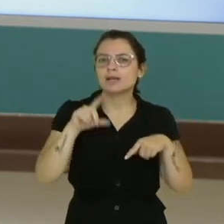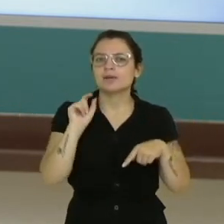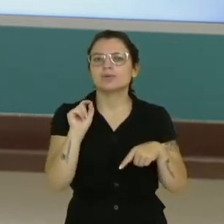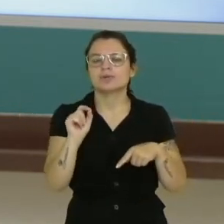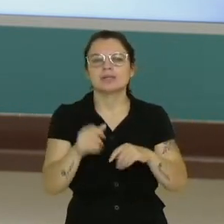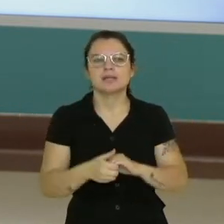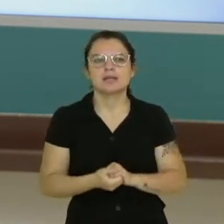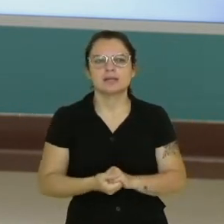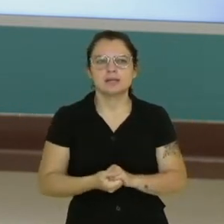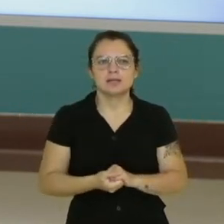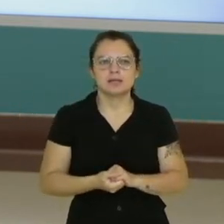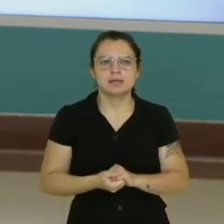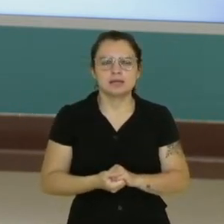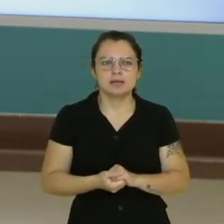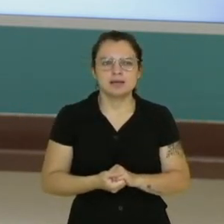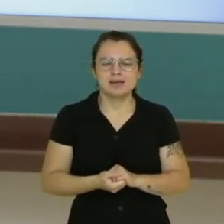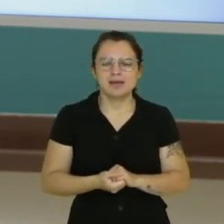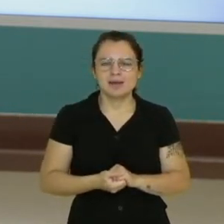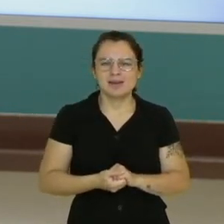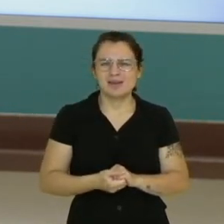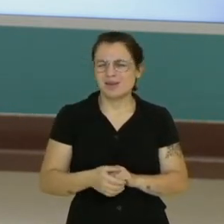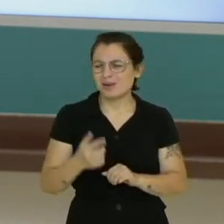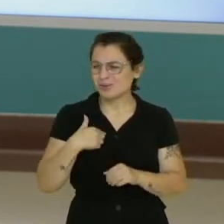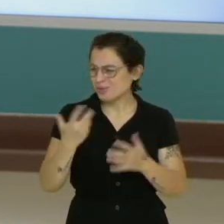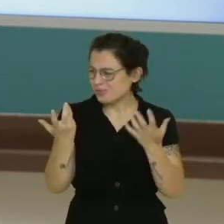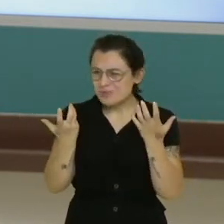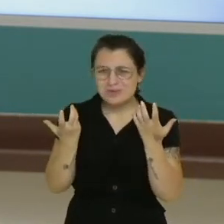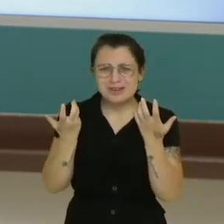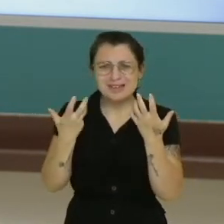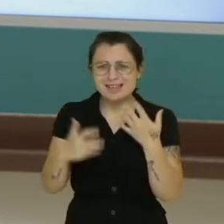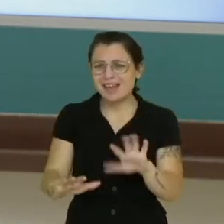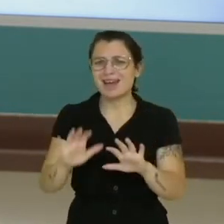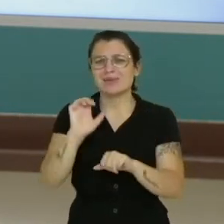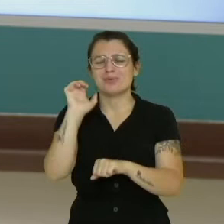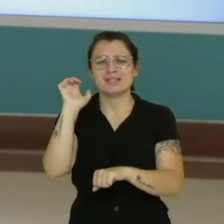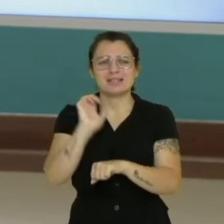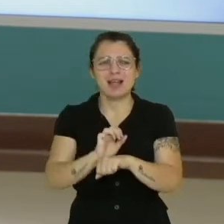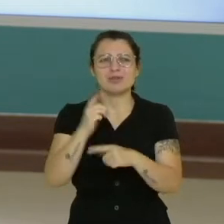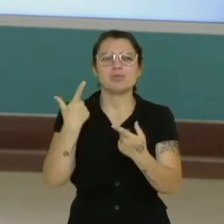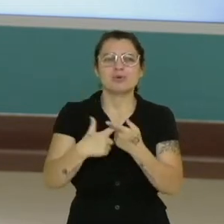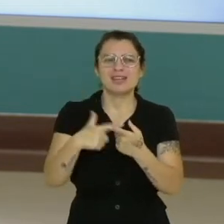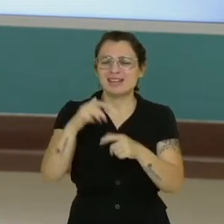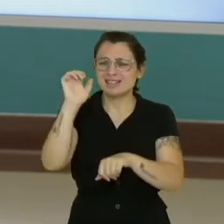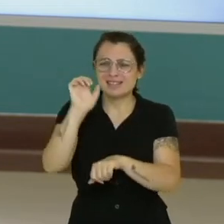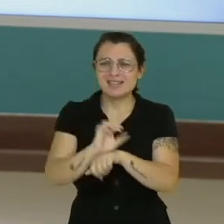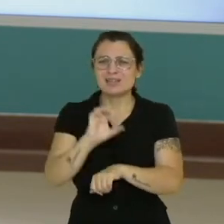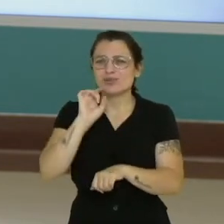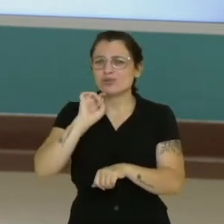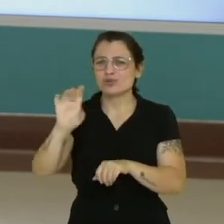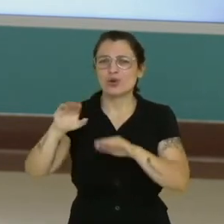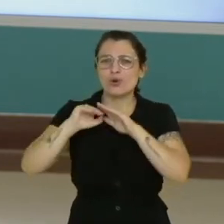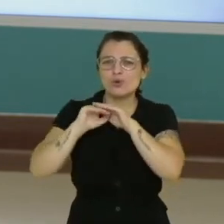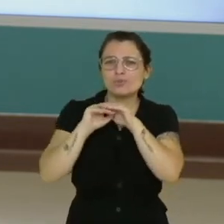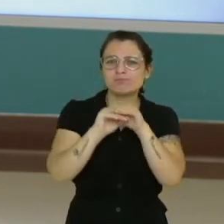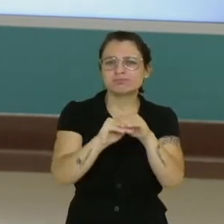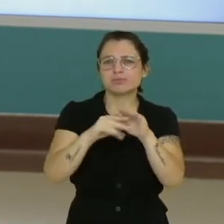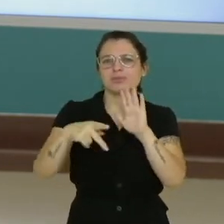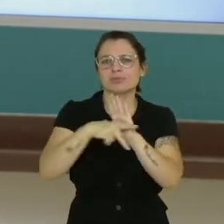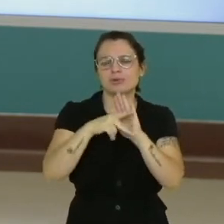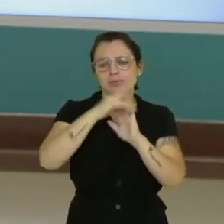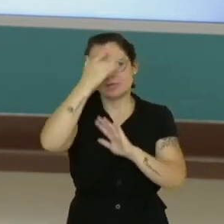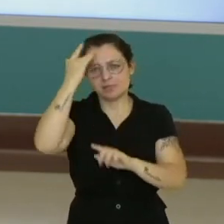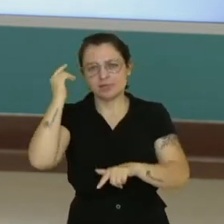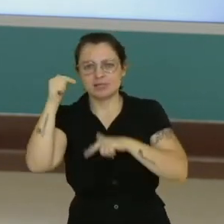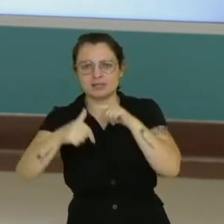Estado. Para eles, a existência de um Estado, ele só serve para justamente garantir a opressão do trabalhador. Afinal de